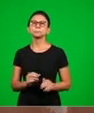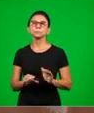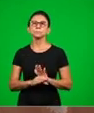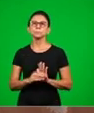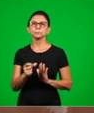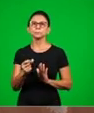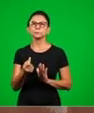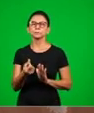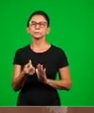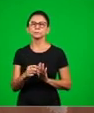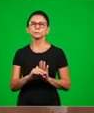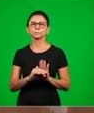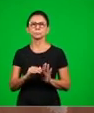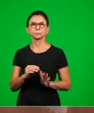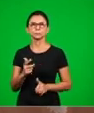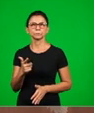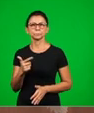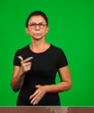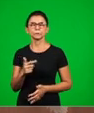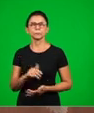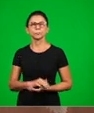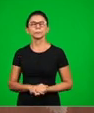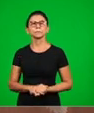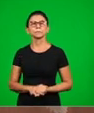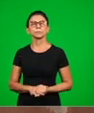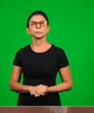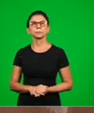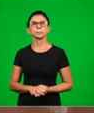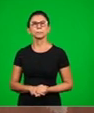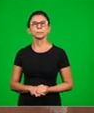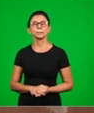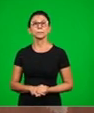6:2, não é isso? Efésios 6:2. Então, veja aqui,